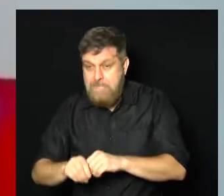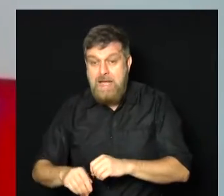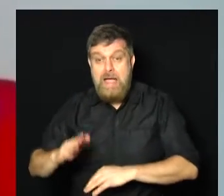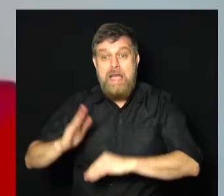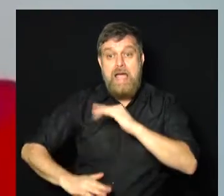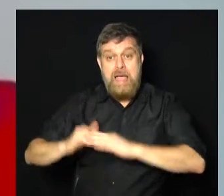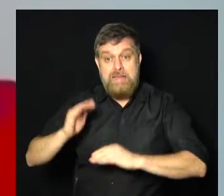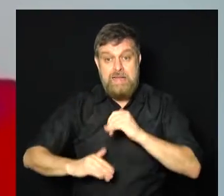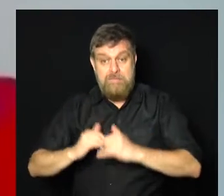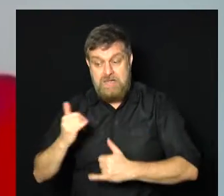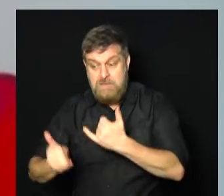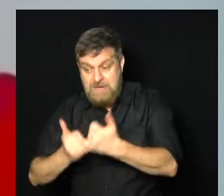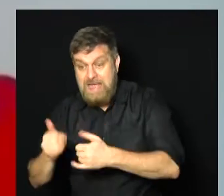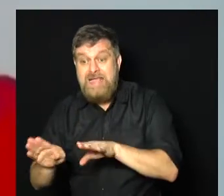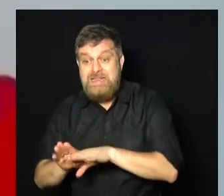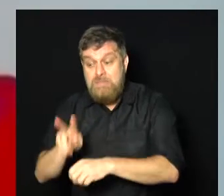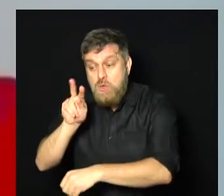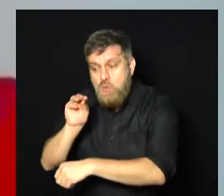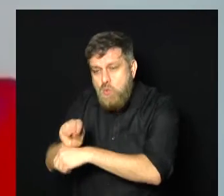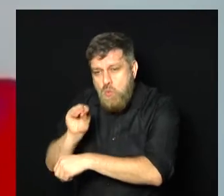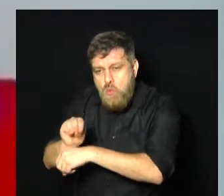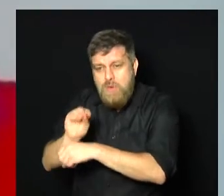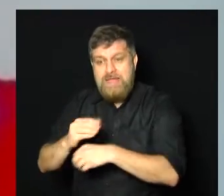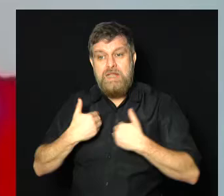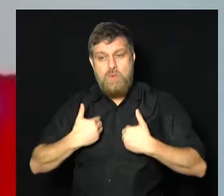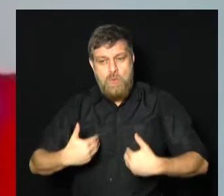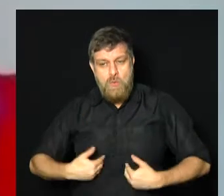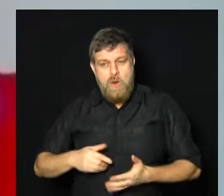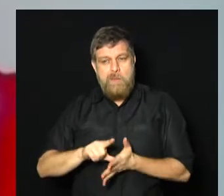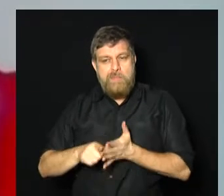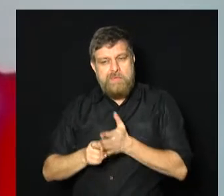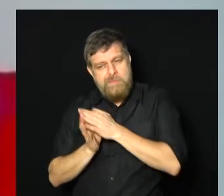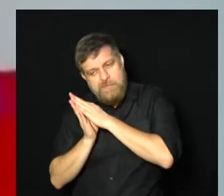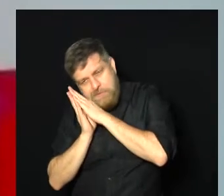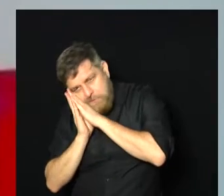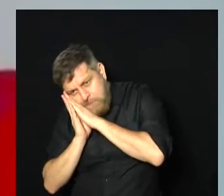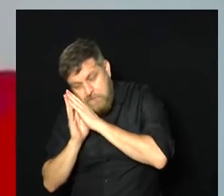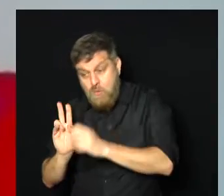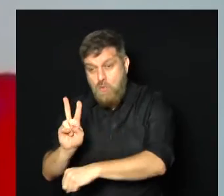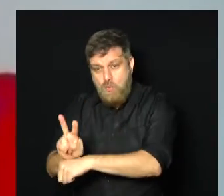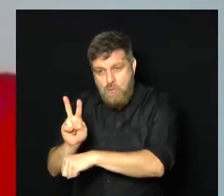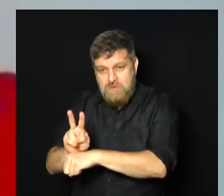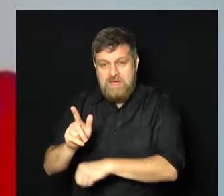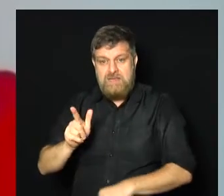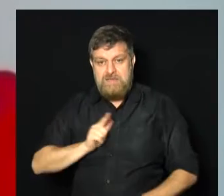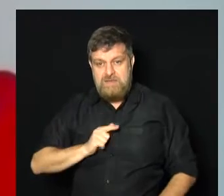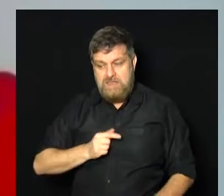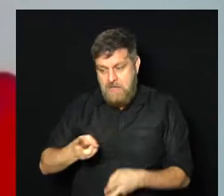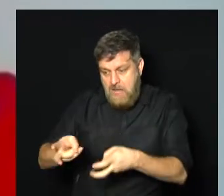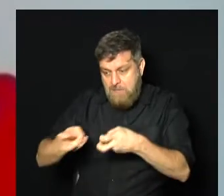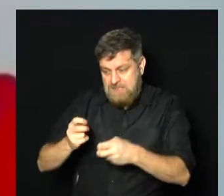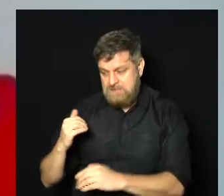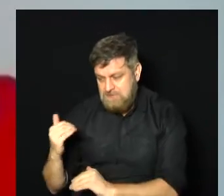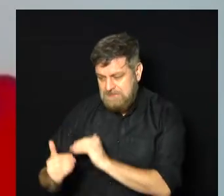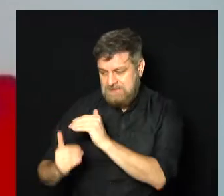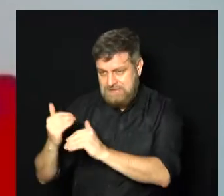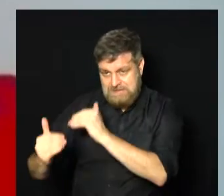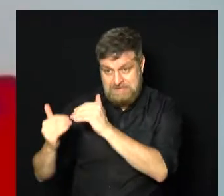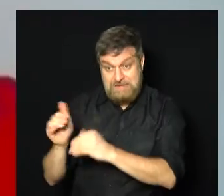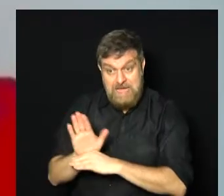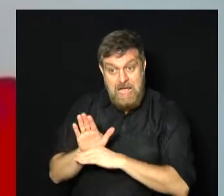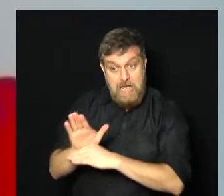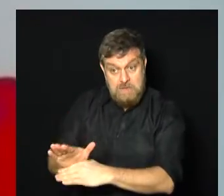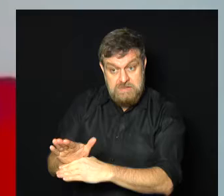recreativas, de cuidados com o corpo e repouso. Então, assim, destacar o desenvolvimento, acompanhar e auxiliar o